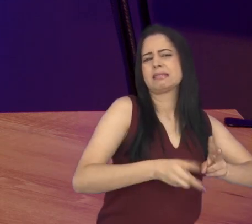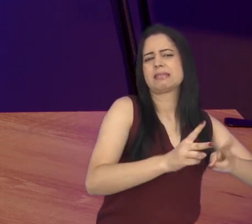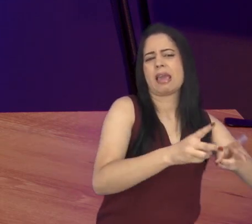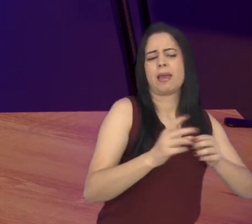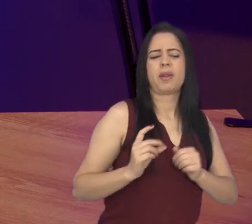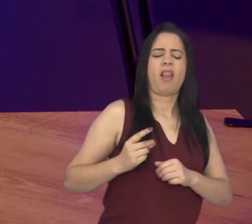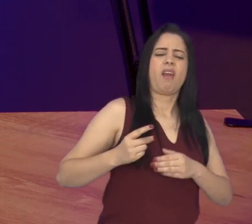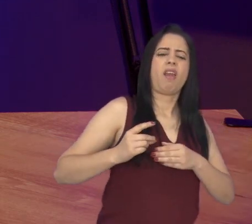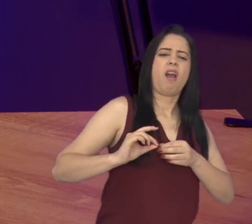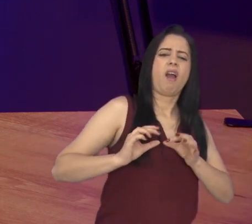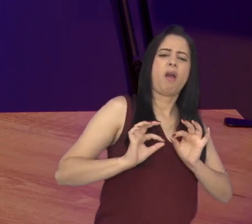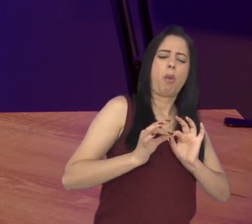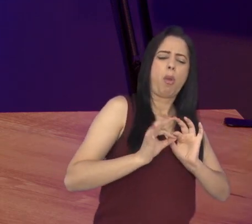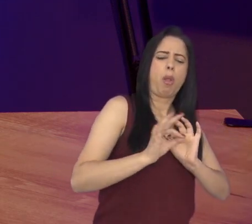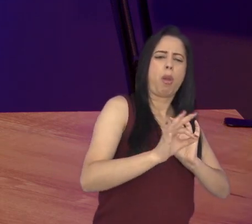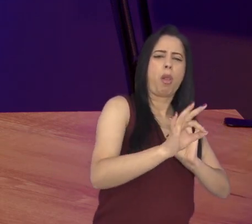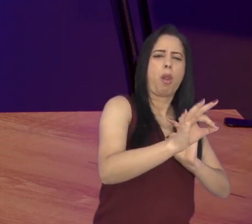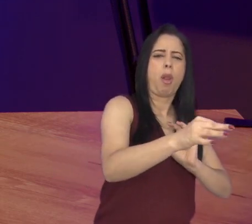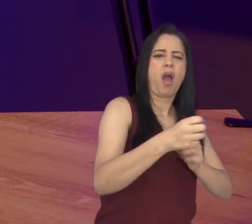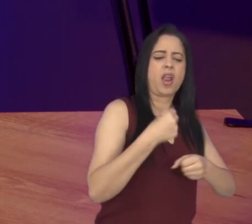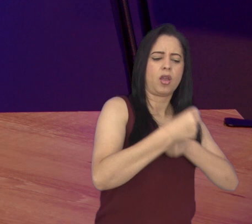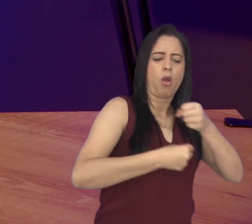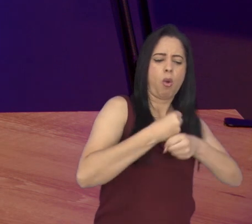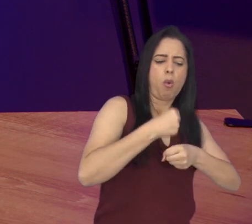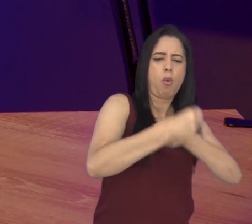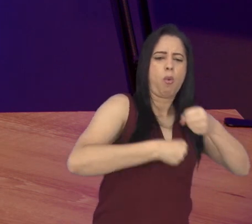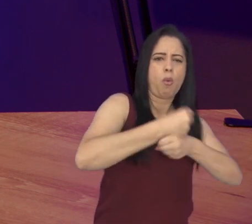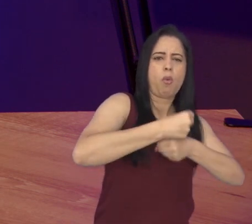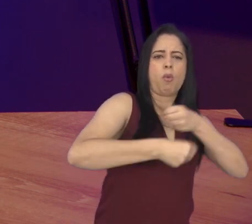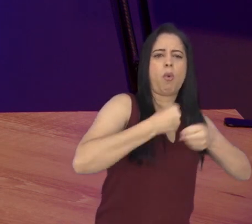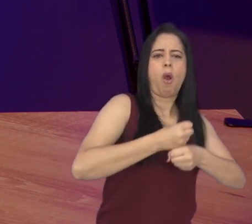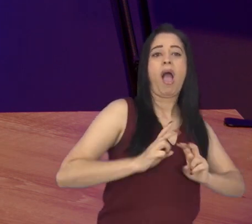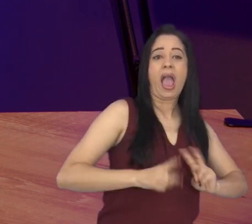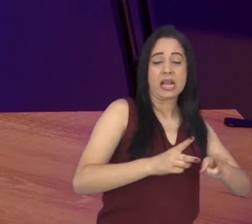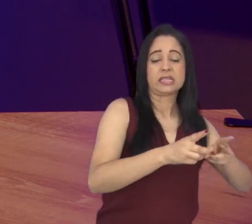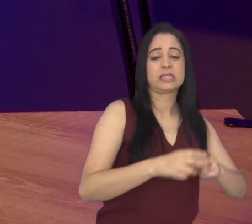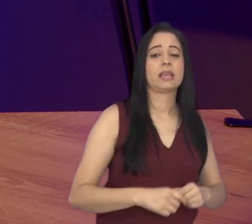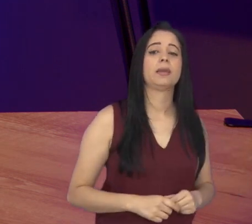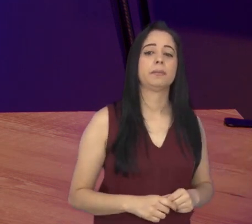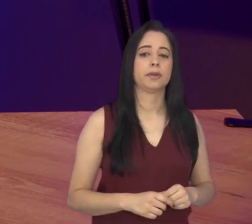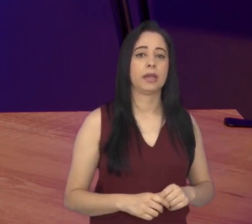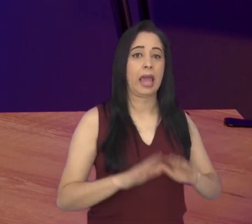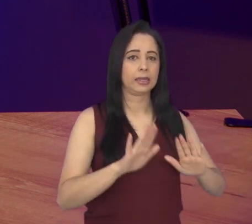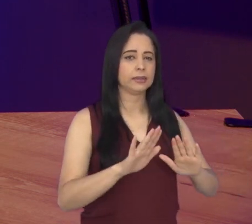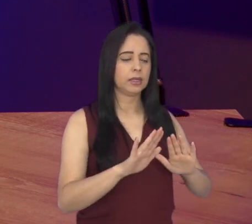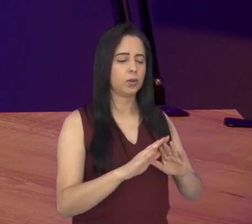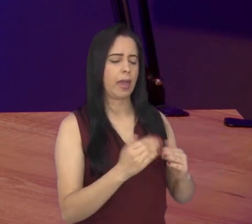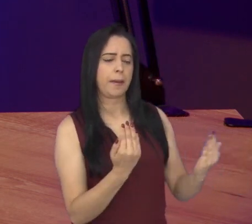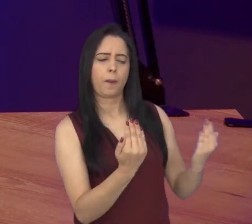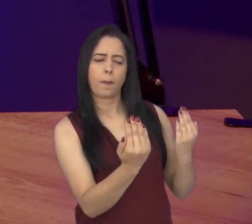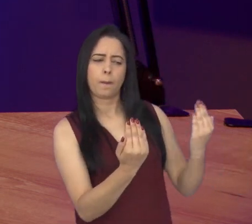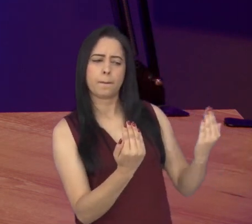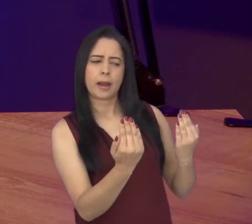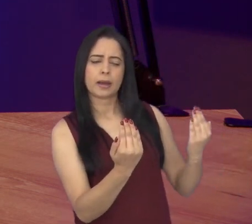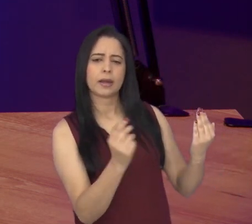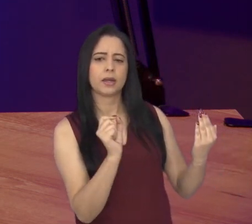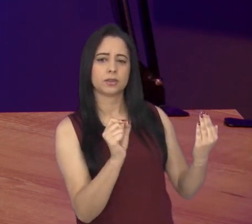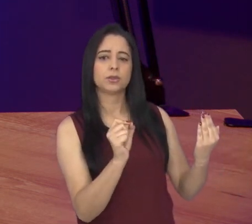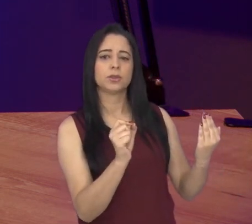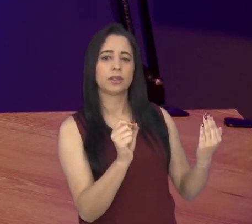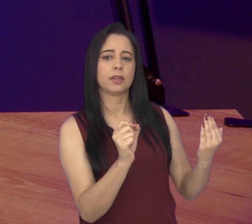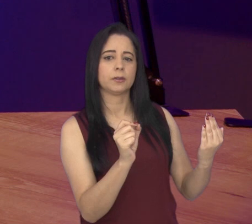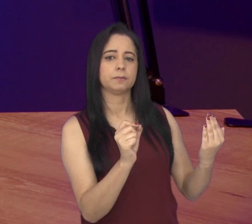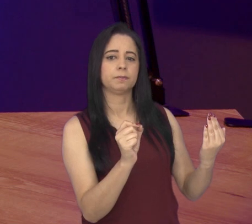o que aparece primeiro, se eu não me engano. E ele fica por bastante tempo. Tanto que Harry Potter, se a gente for pegar a linha